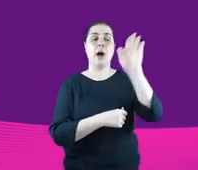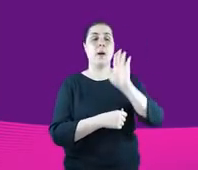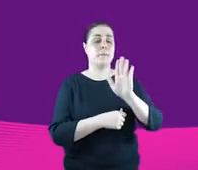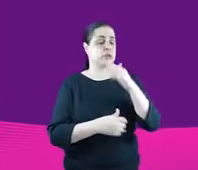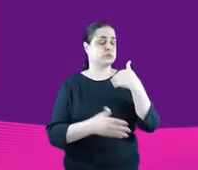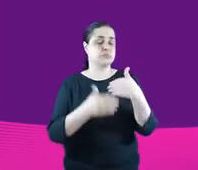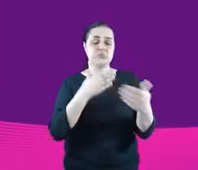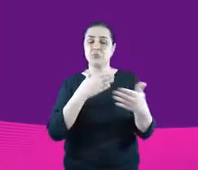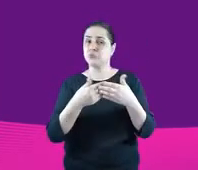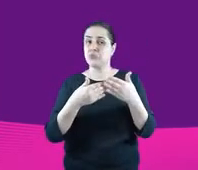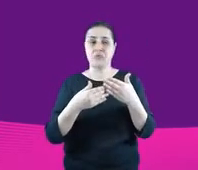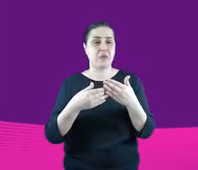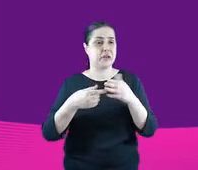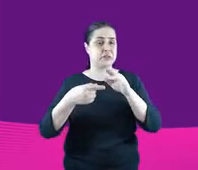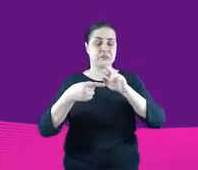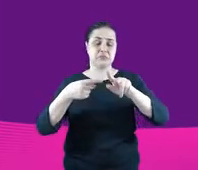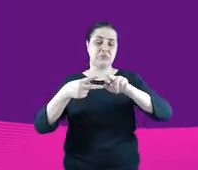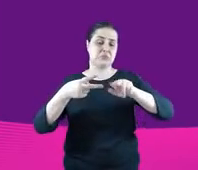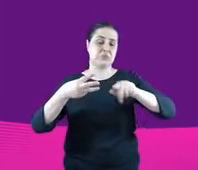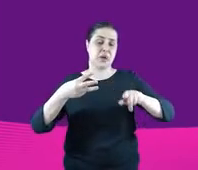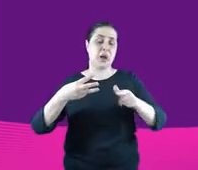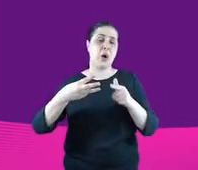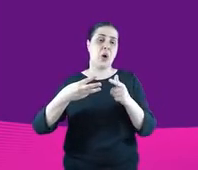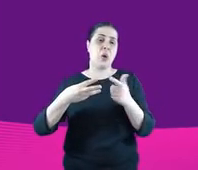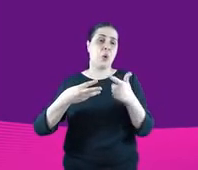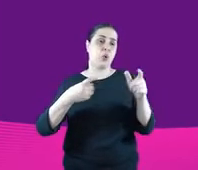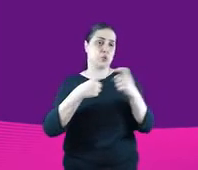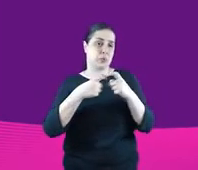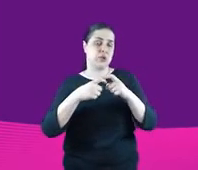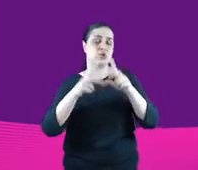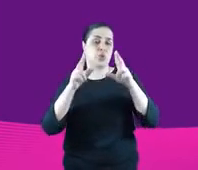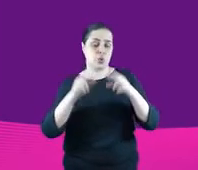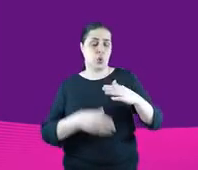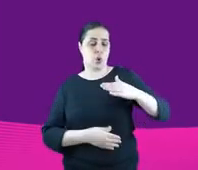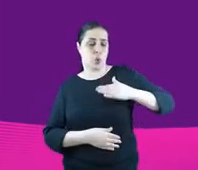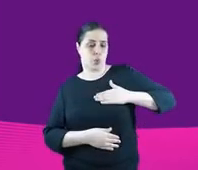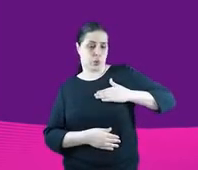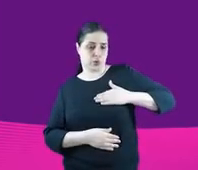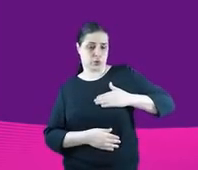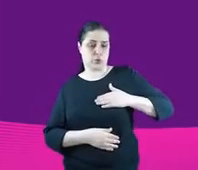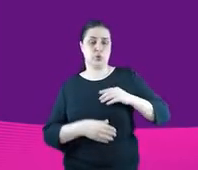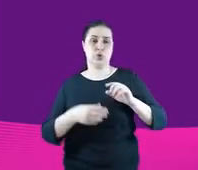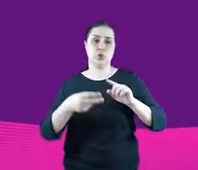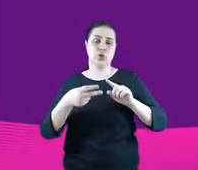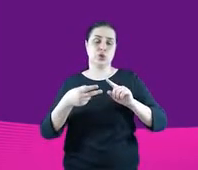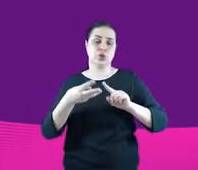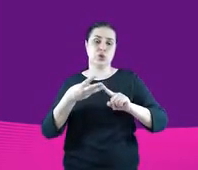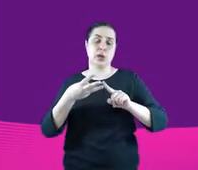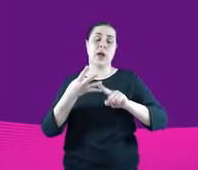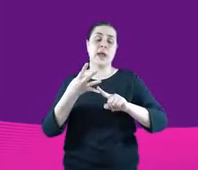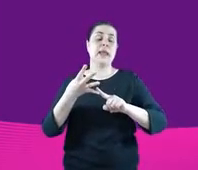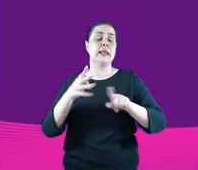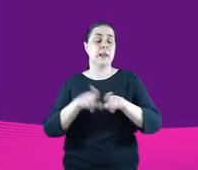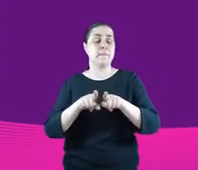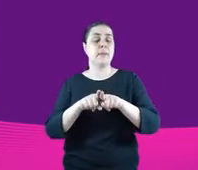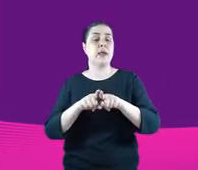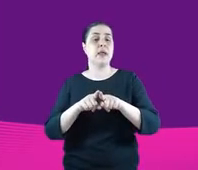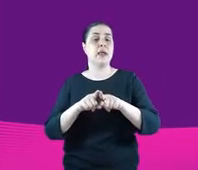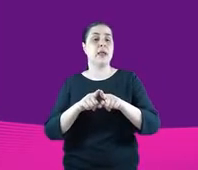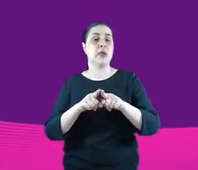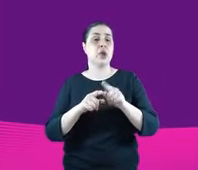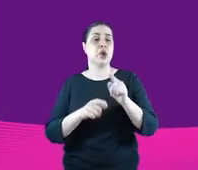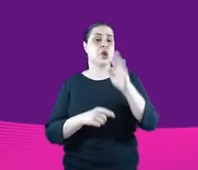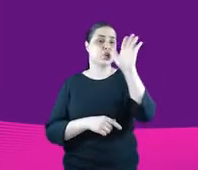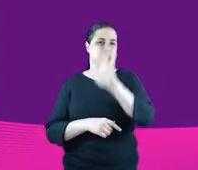por outros médicos, como mastologistas e clínicos gerais. A recomendação da Sociedade Americana de Oncologia é